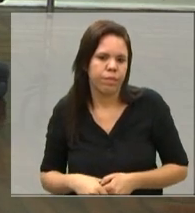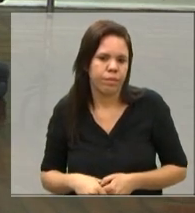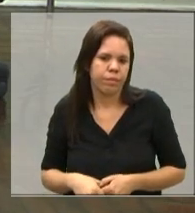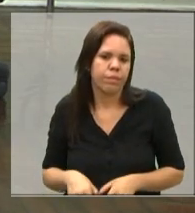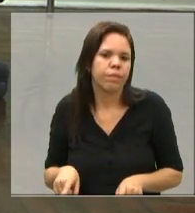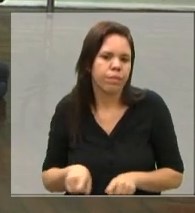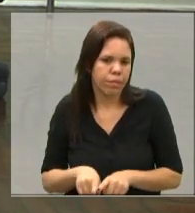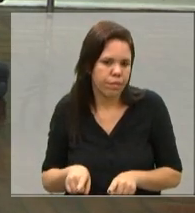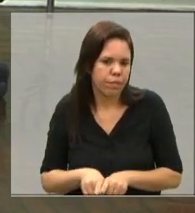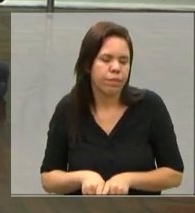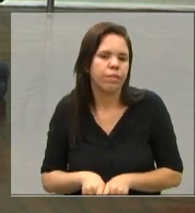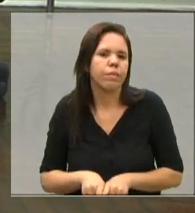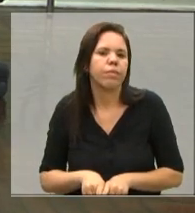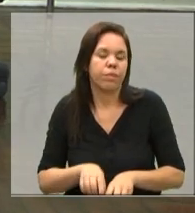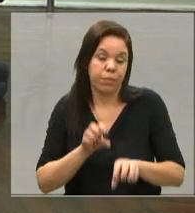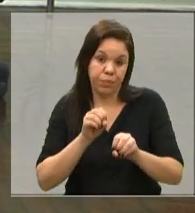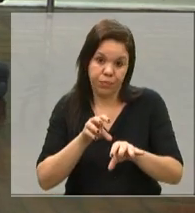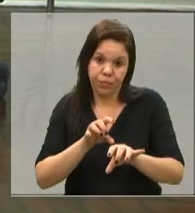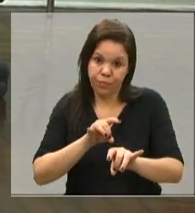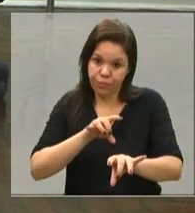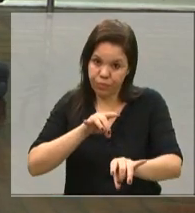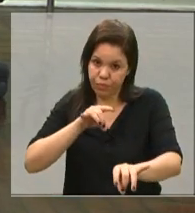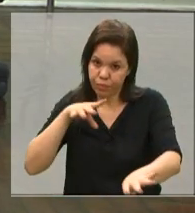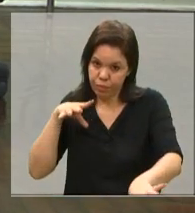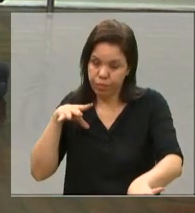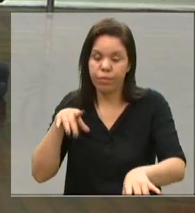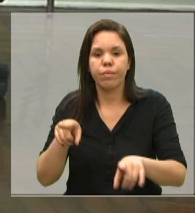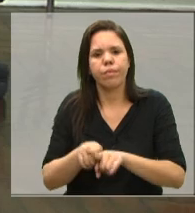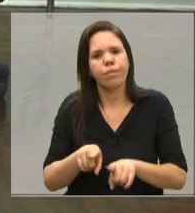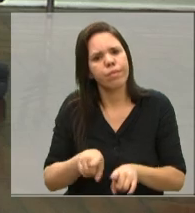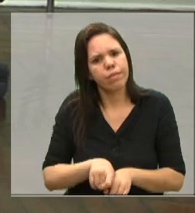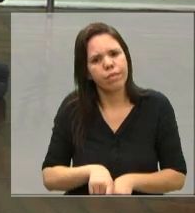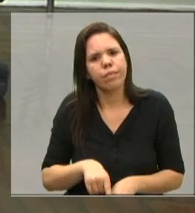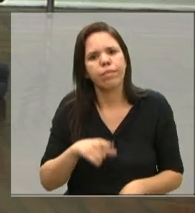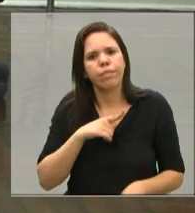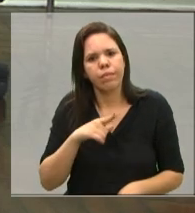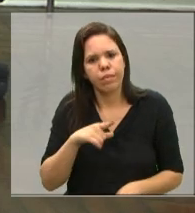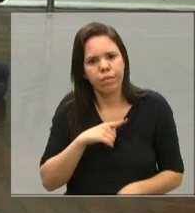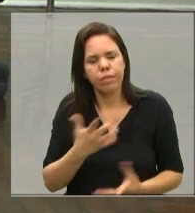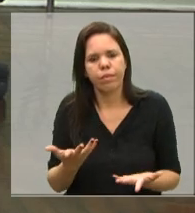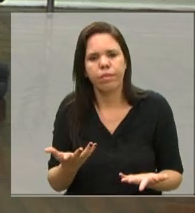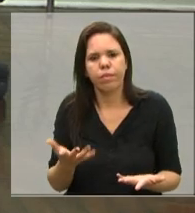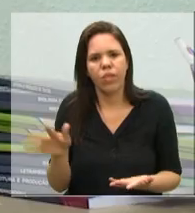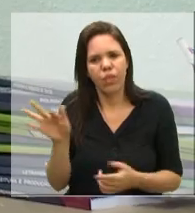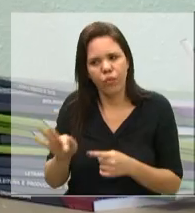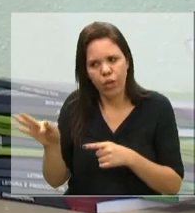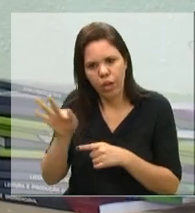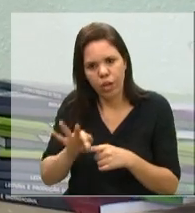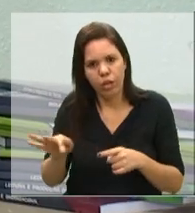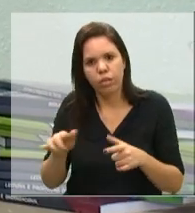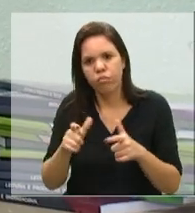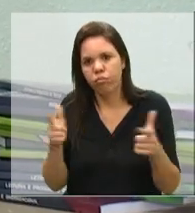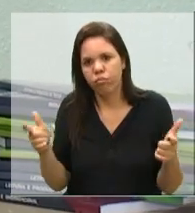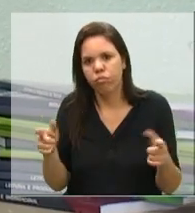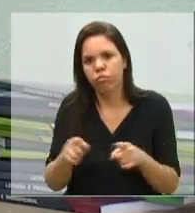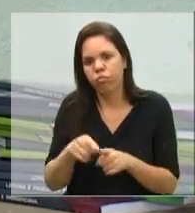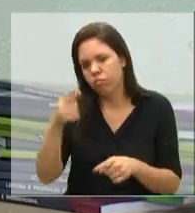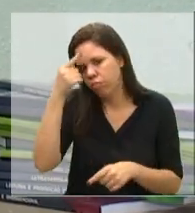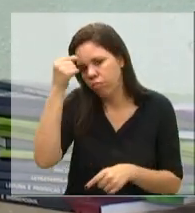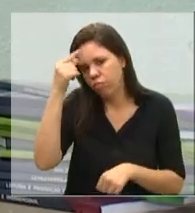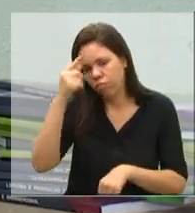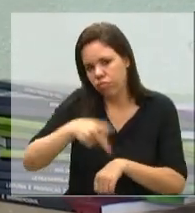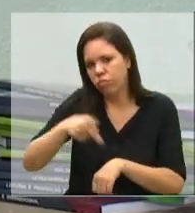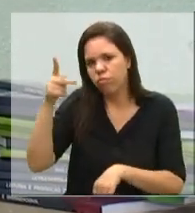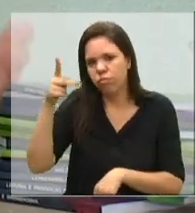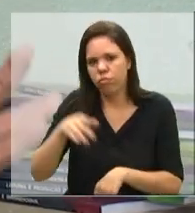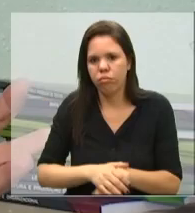passando pelo ensino técnico, pela especialização técnica, pela extensão universitária, pela graduação, pela